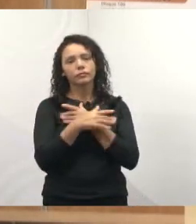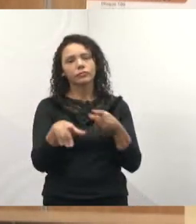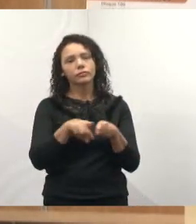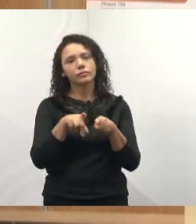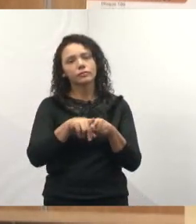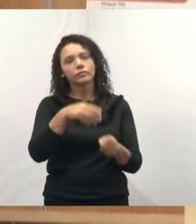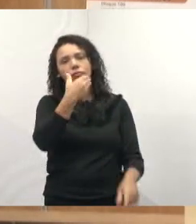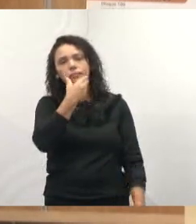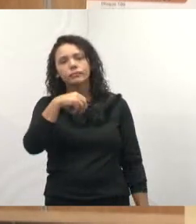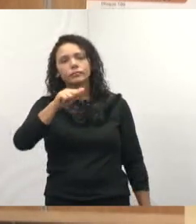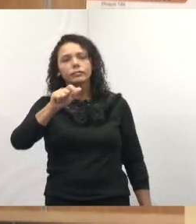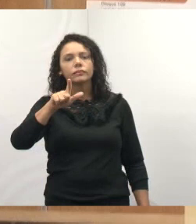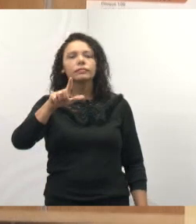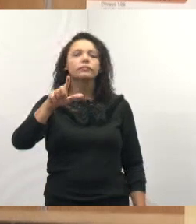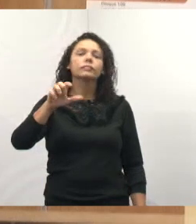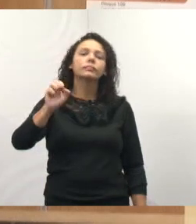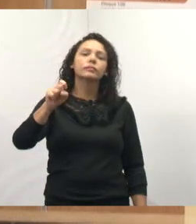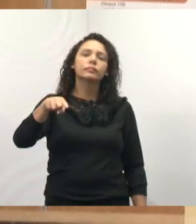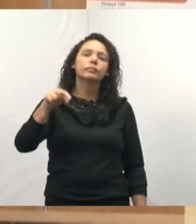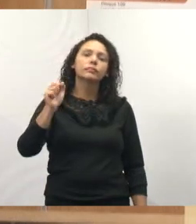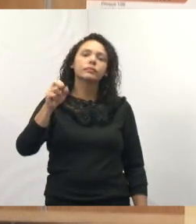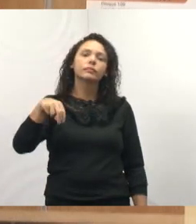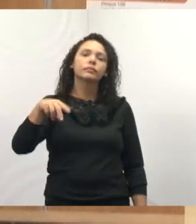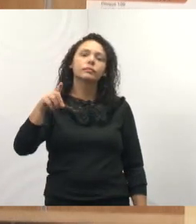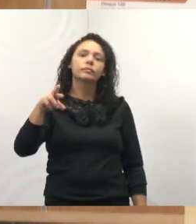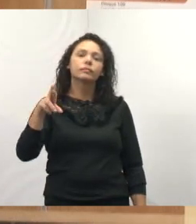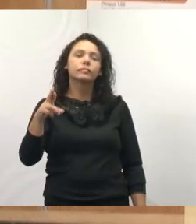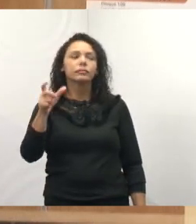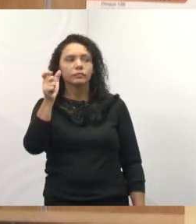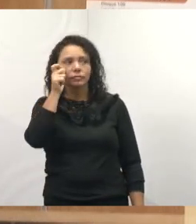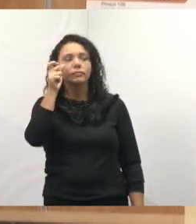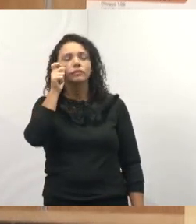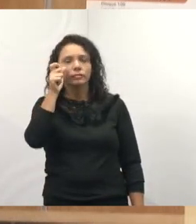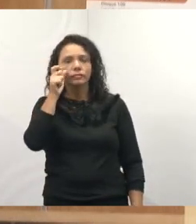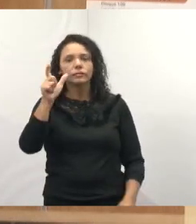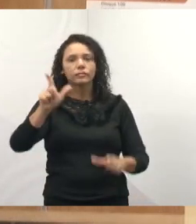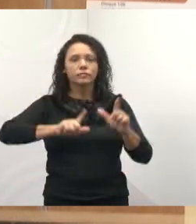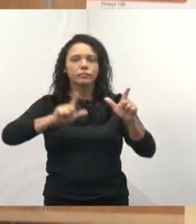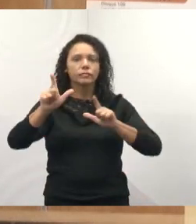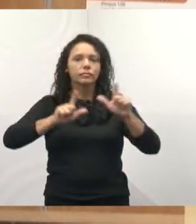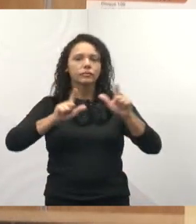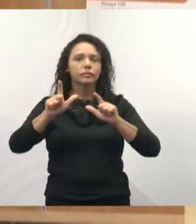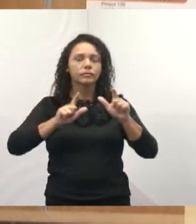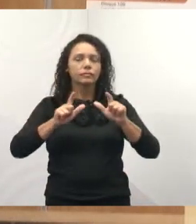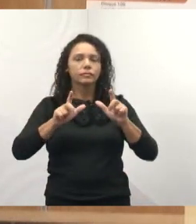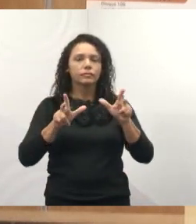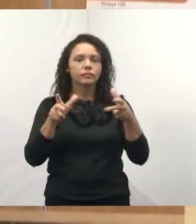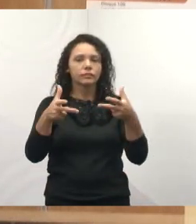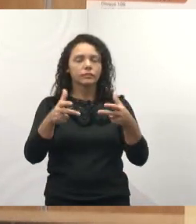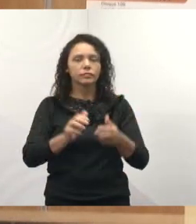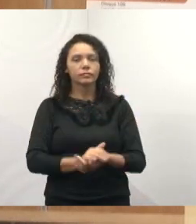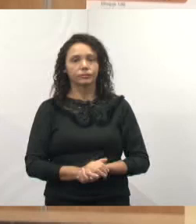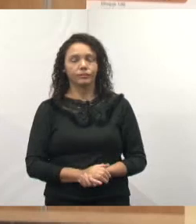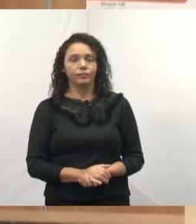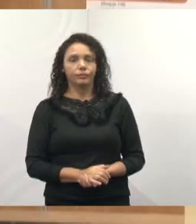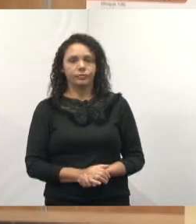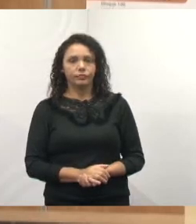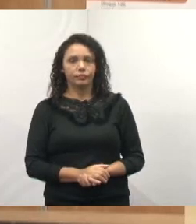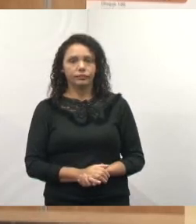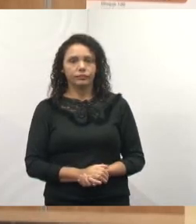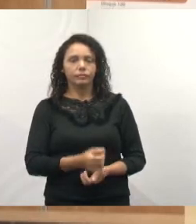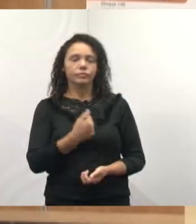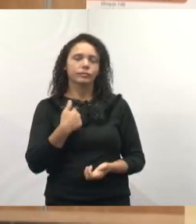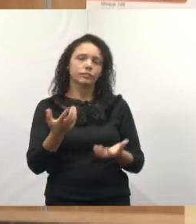TV Câmara através da internet da TV. Bom, queria falar para você um pouquinho que está em casa,